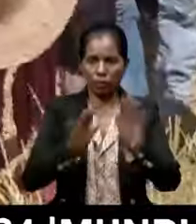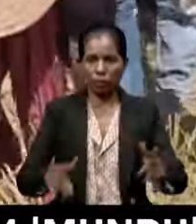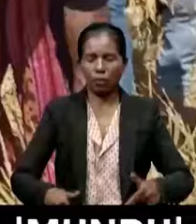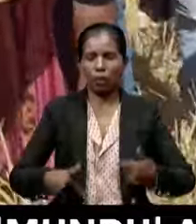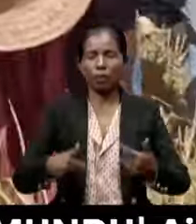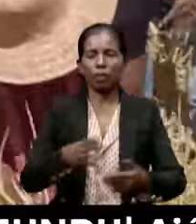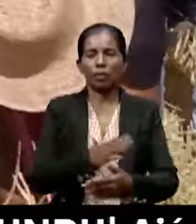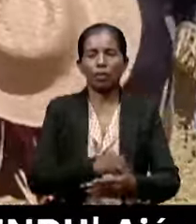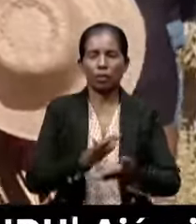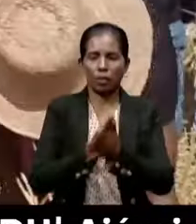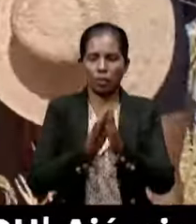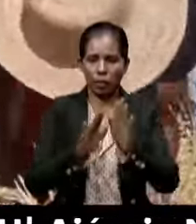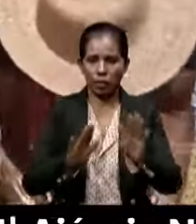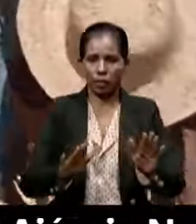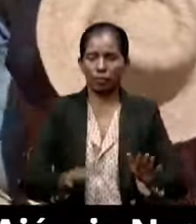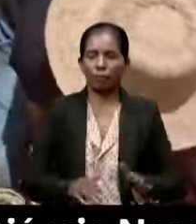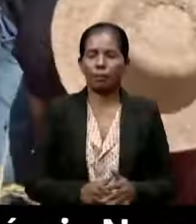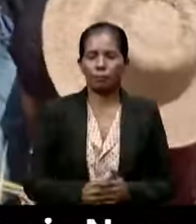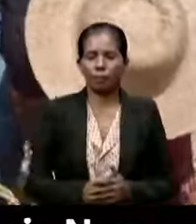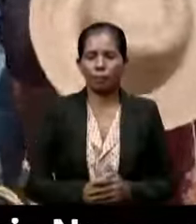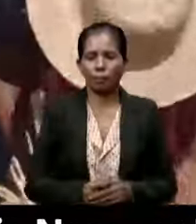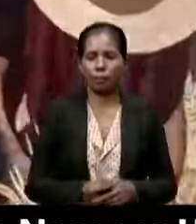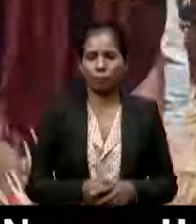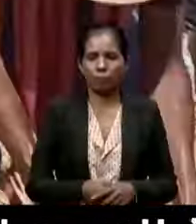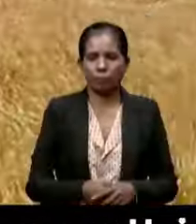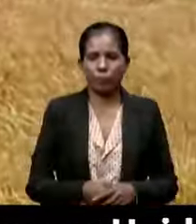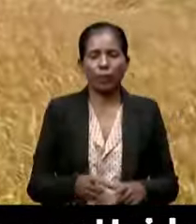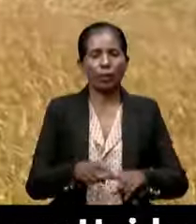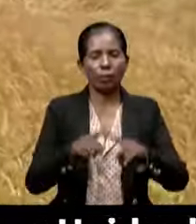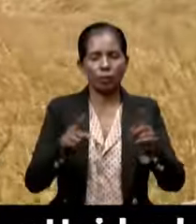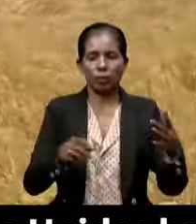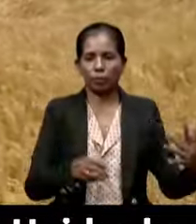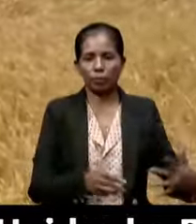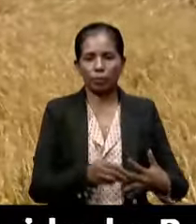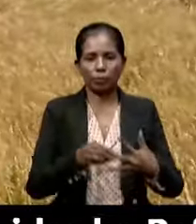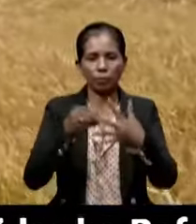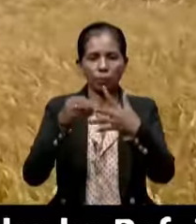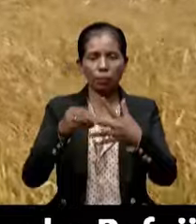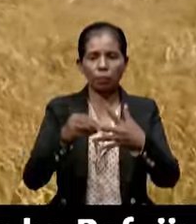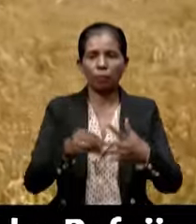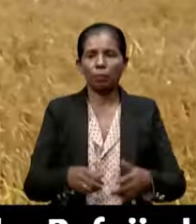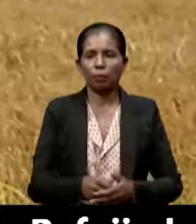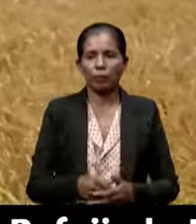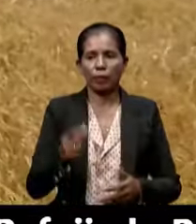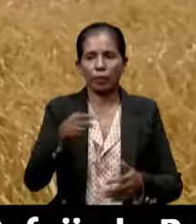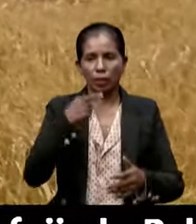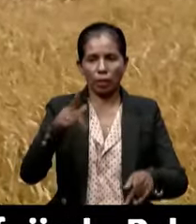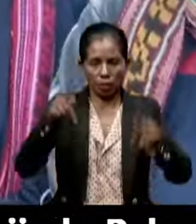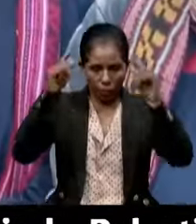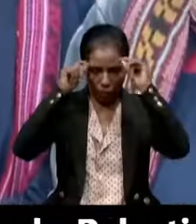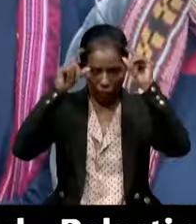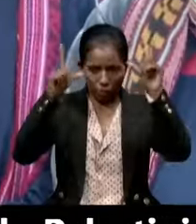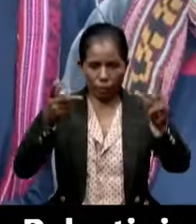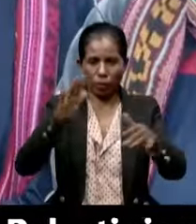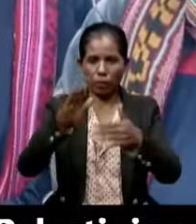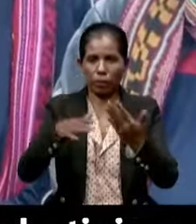kmatek. Morizia damini alar. Bebe liliu. Se timoruan